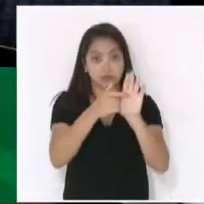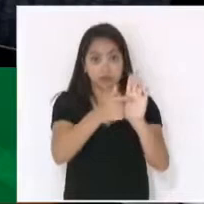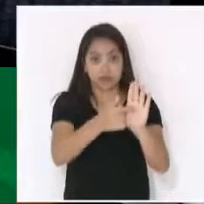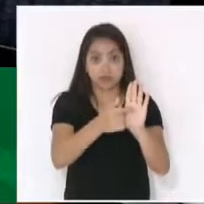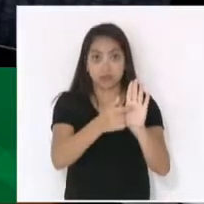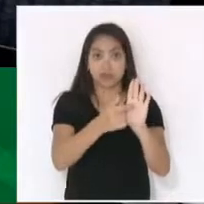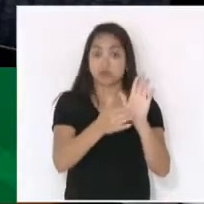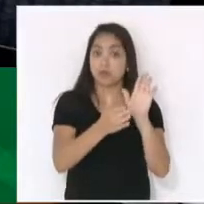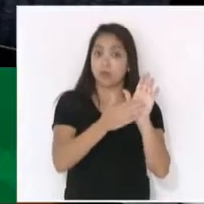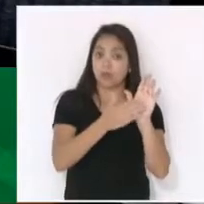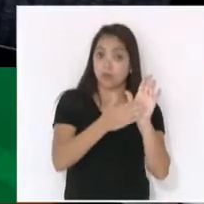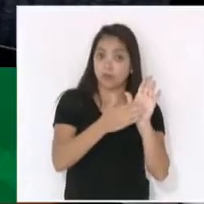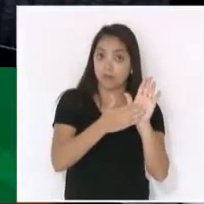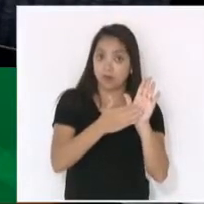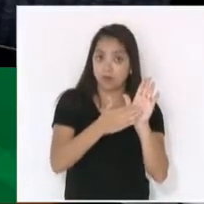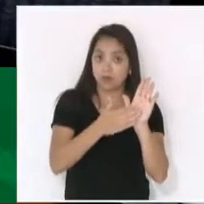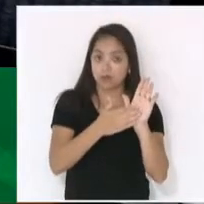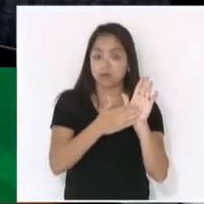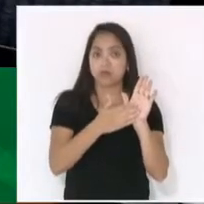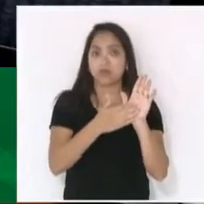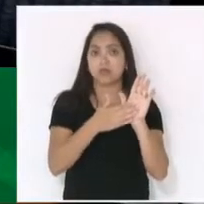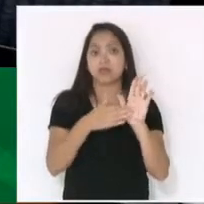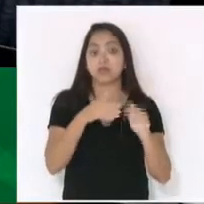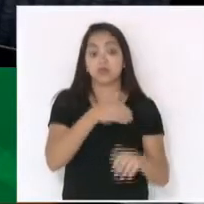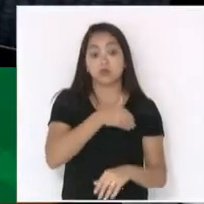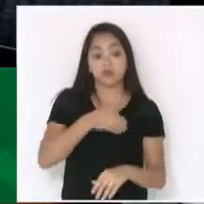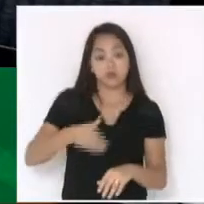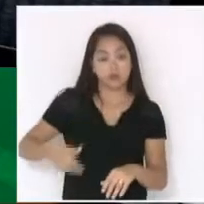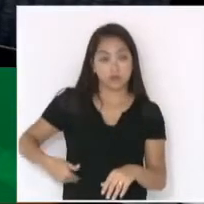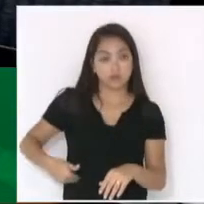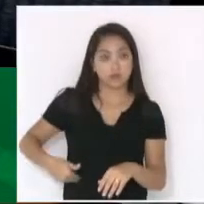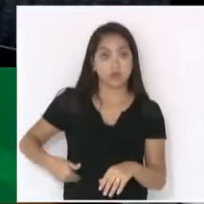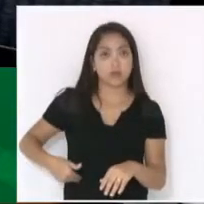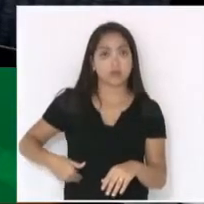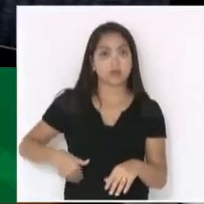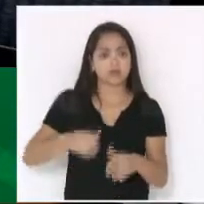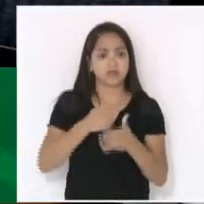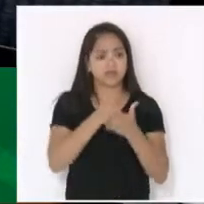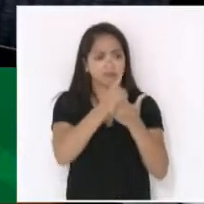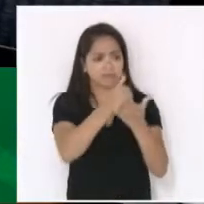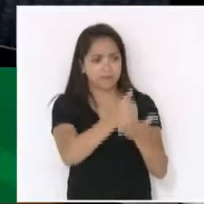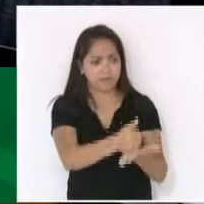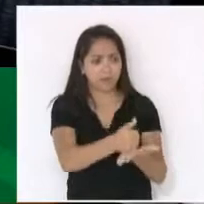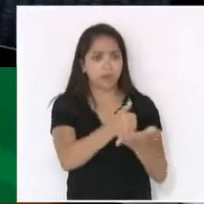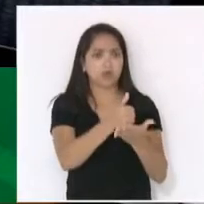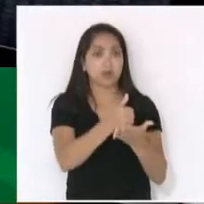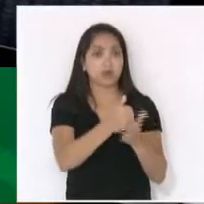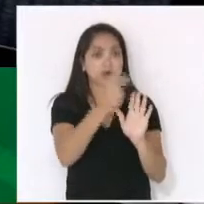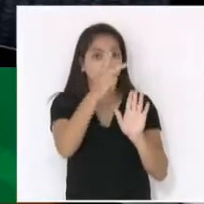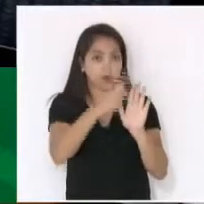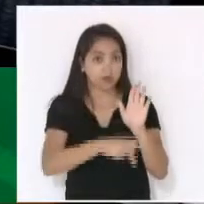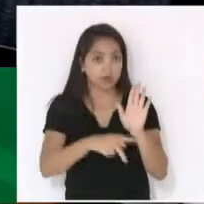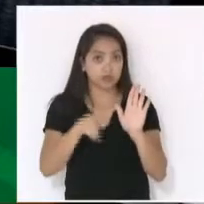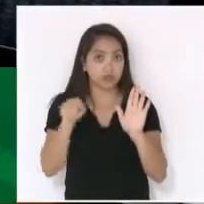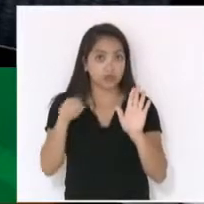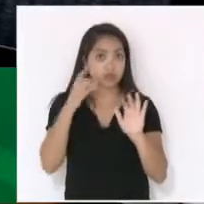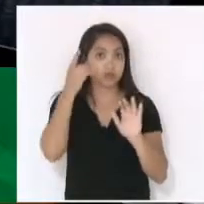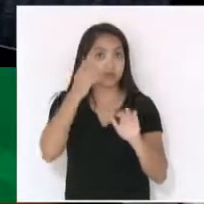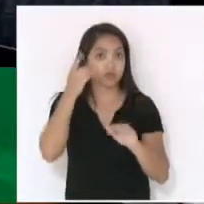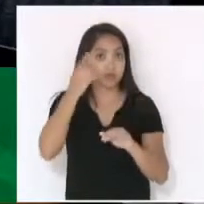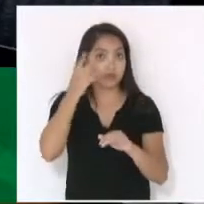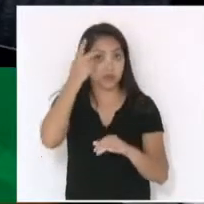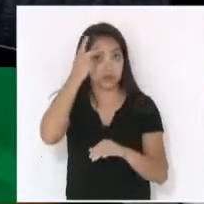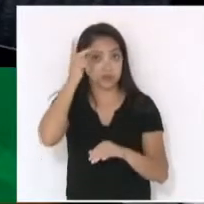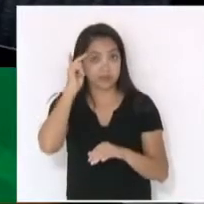proposta verbal de que o Governo deveria deveria apoiar o projeto do deputado Patrício né